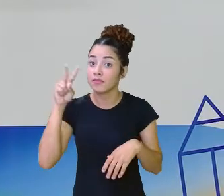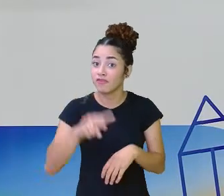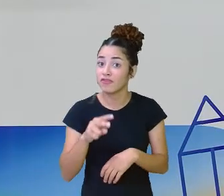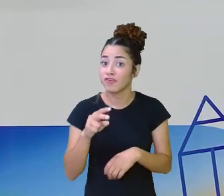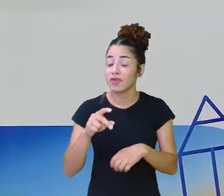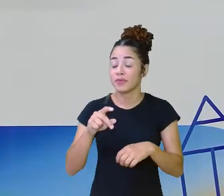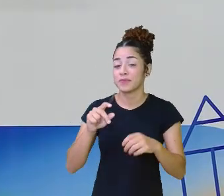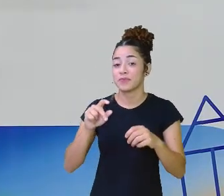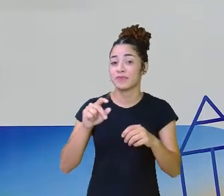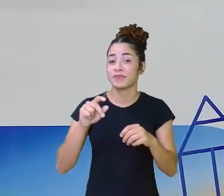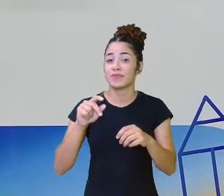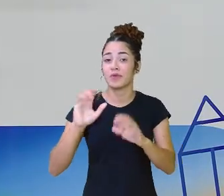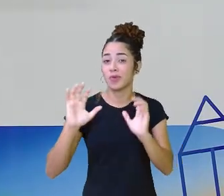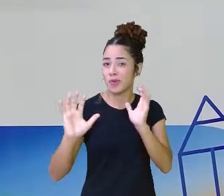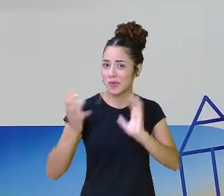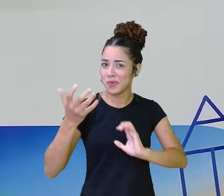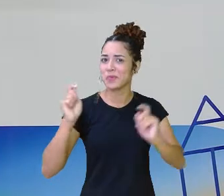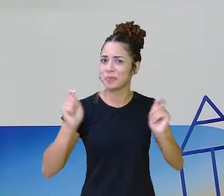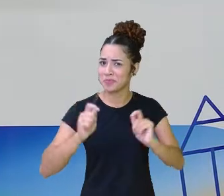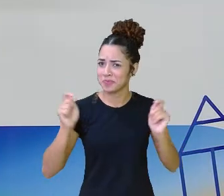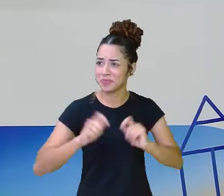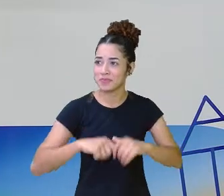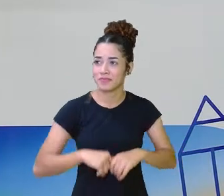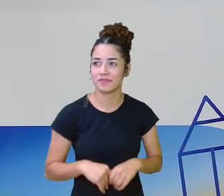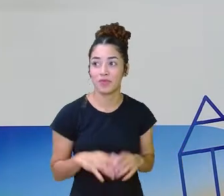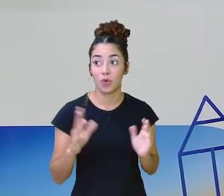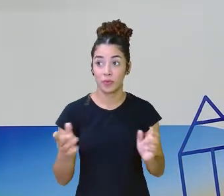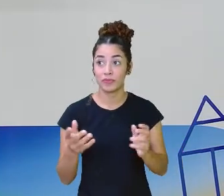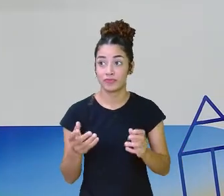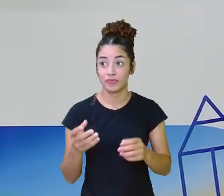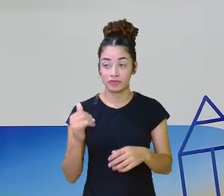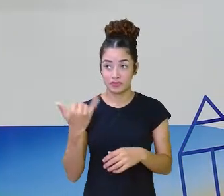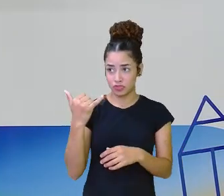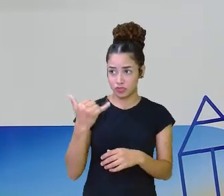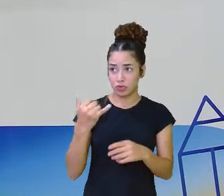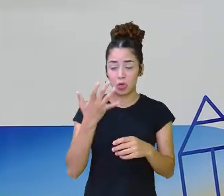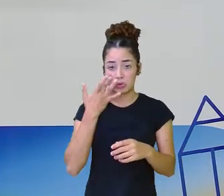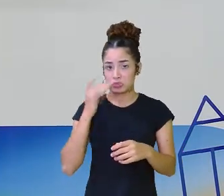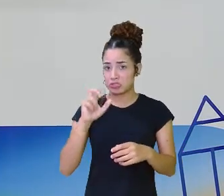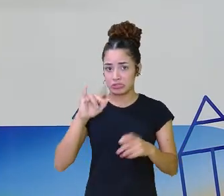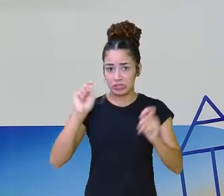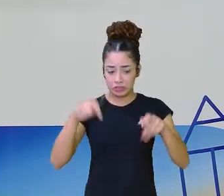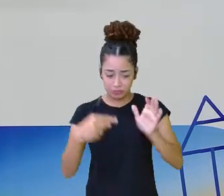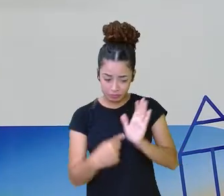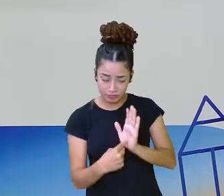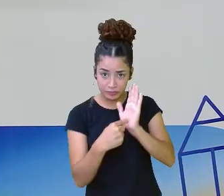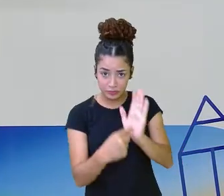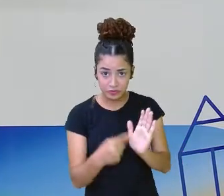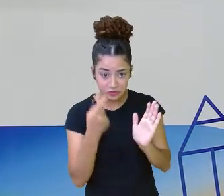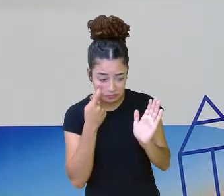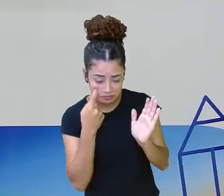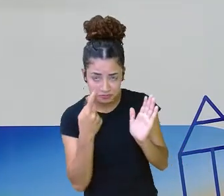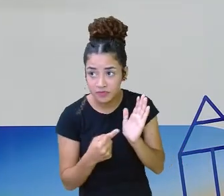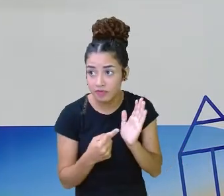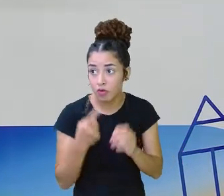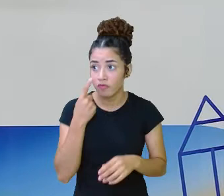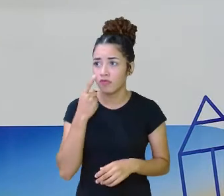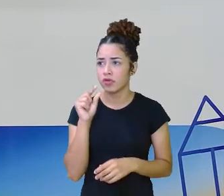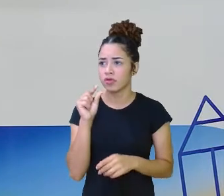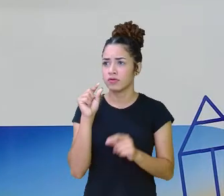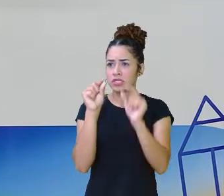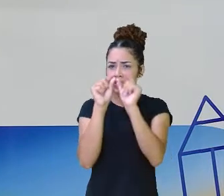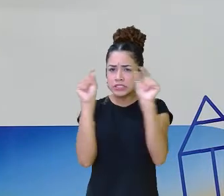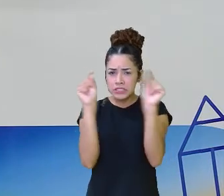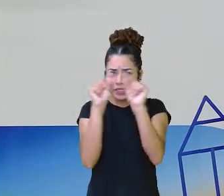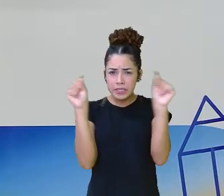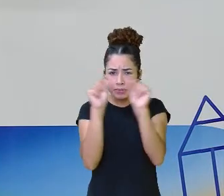meu celular para mostrar uma coisa aqui para os meus estudantes. Eu não sei nem se vai dar para focar, mas aqui em cima, do lado do meu reloginho, tem um